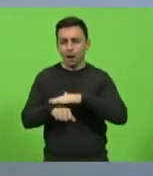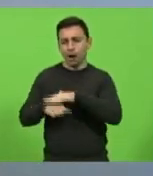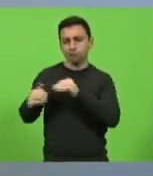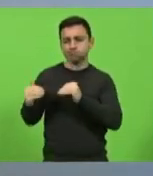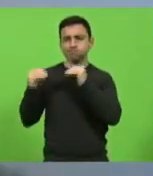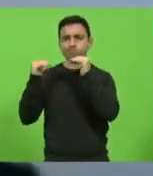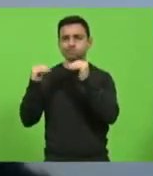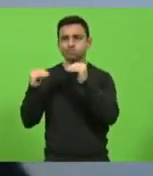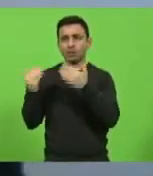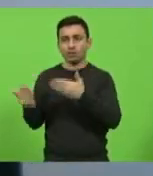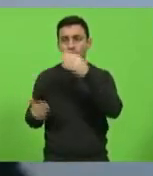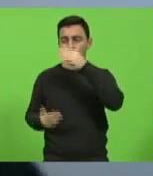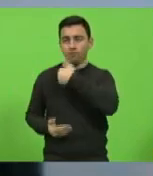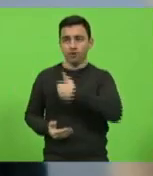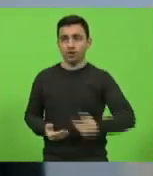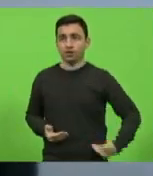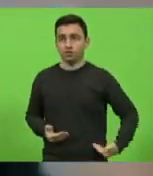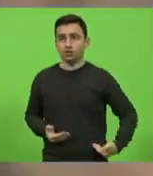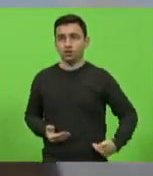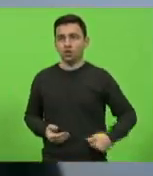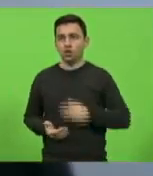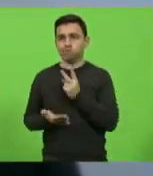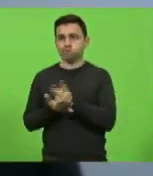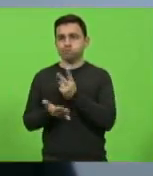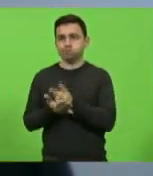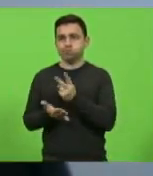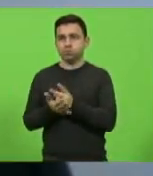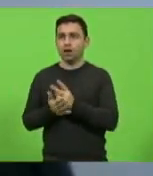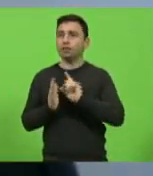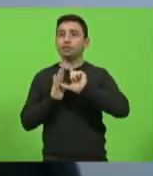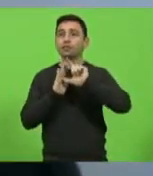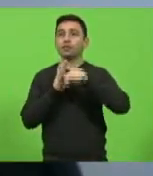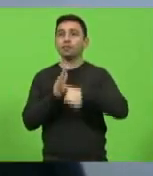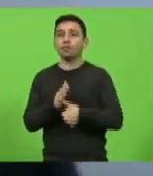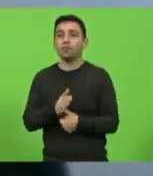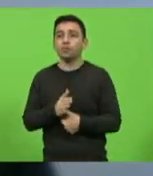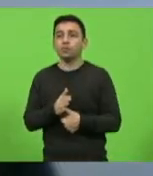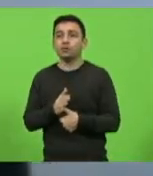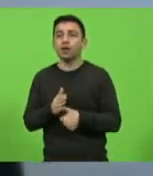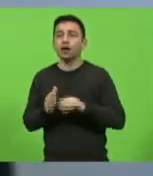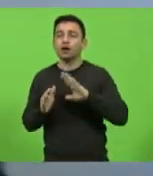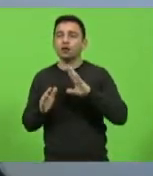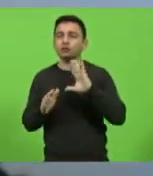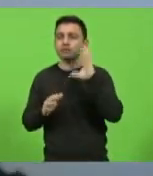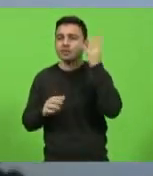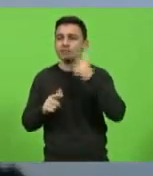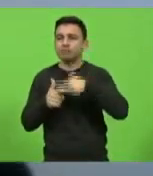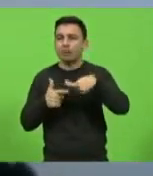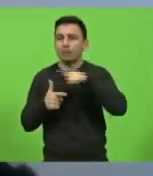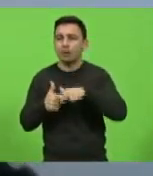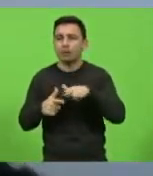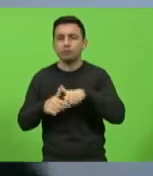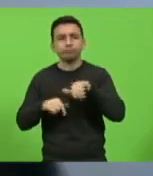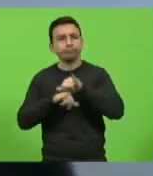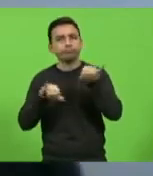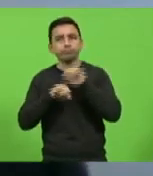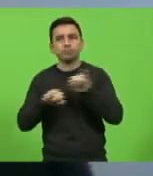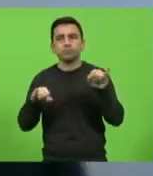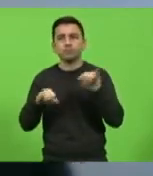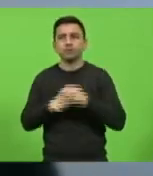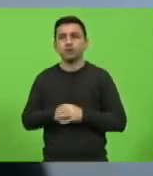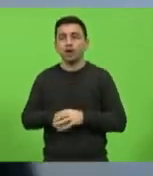governador, permanecendo no governo mesmo após a veiculação do escândalo. E,